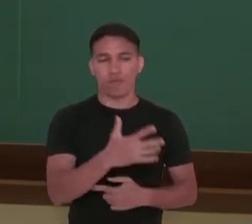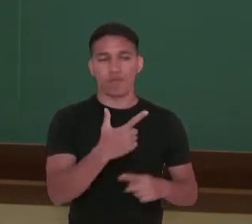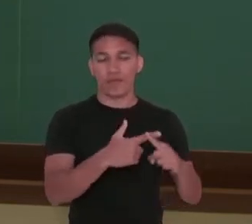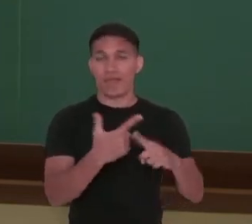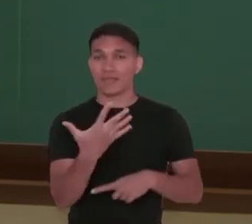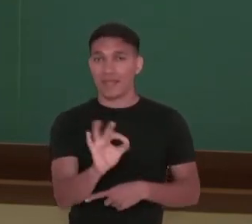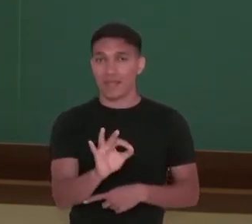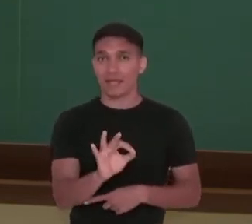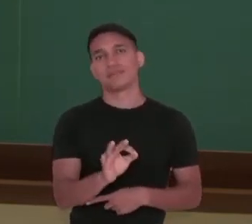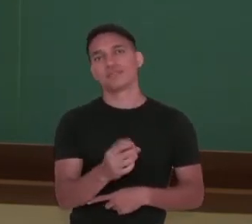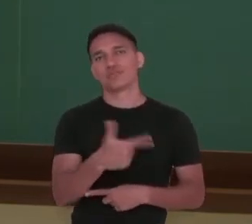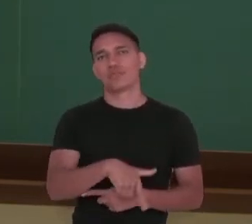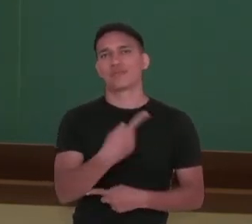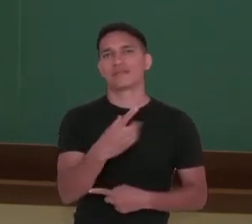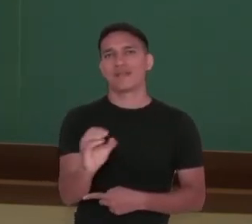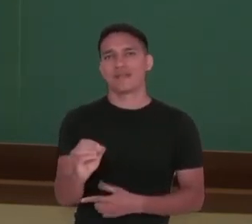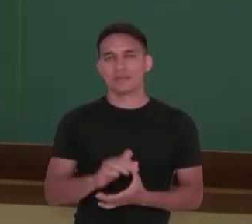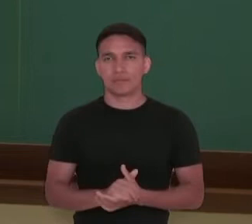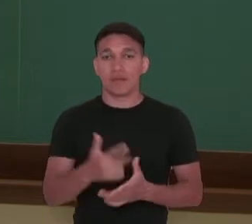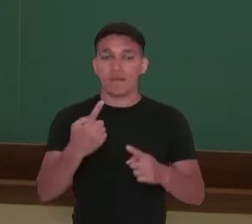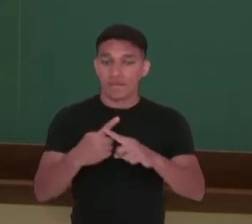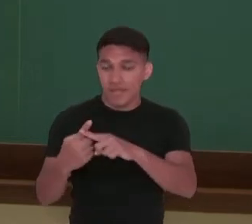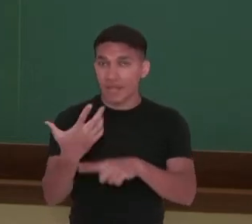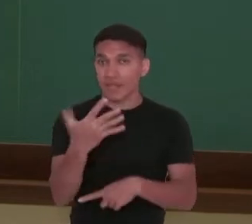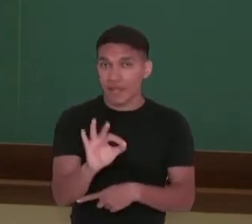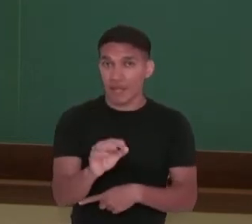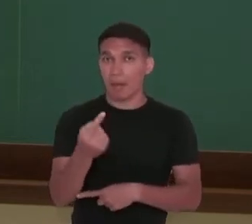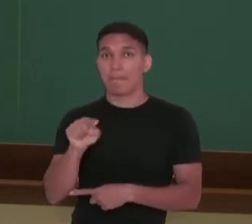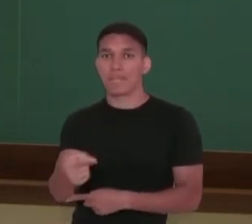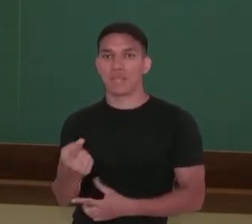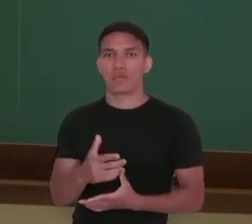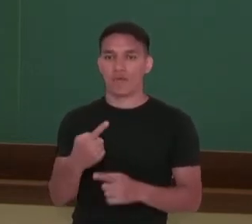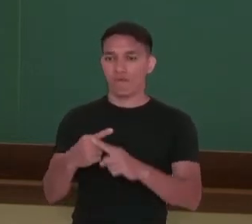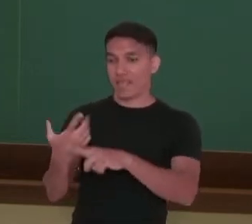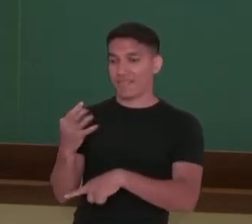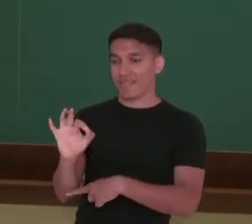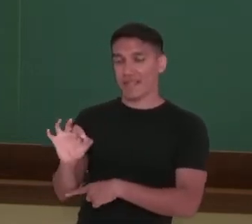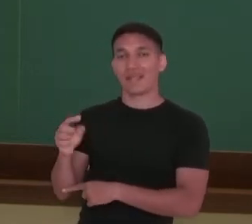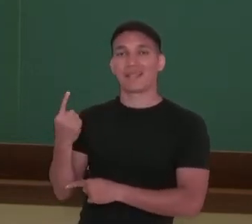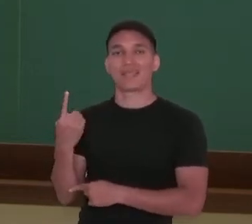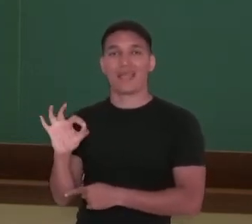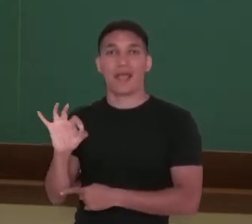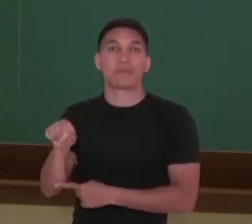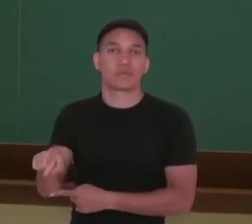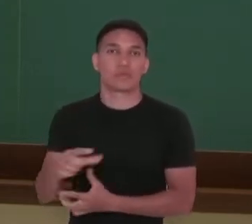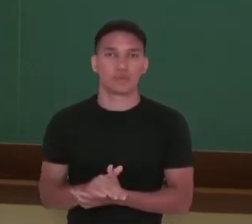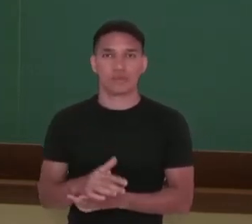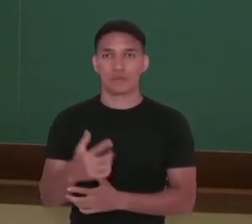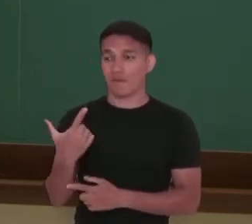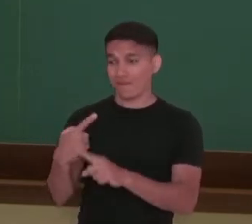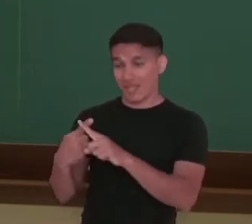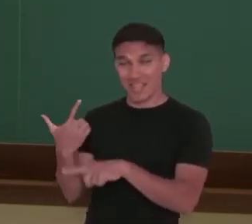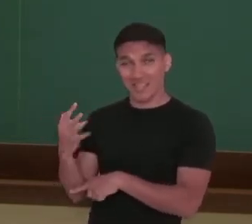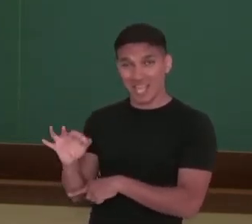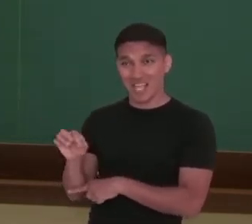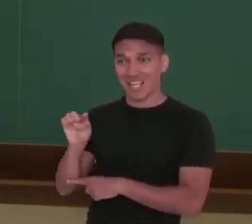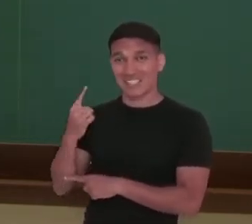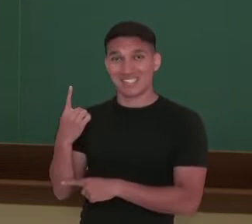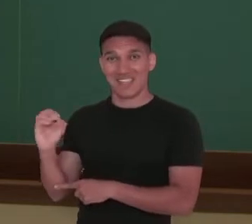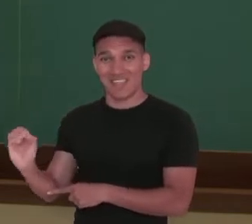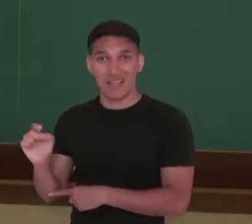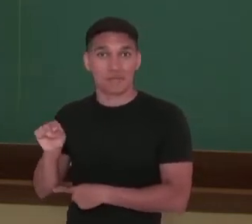10, 100. Multiplico por 10, 1.000. Multiplico por 10, 10.000. Multiplico por 10, 100.000. Se você